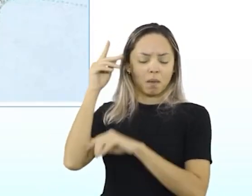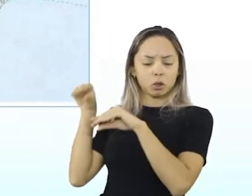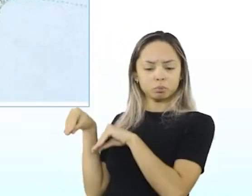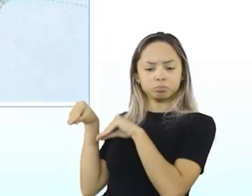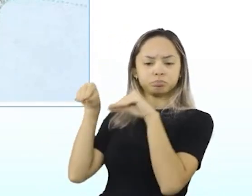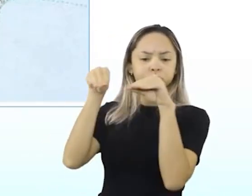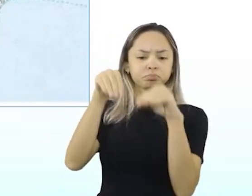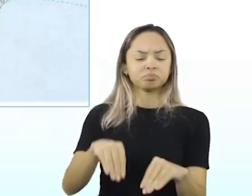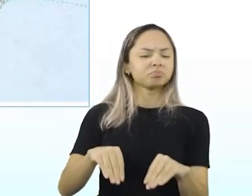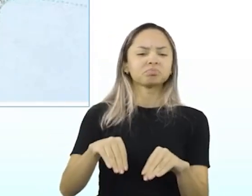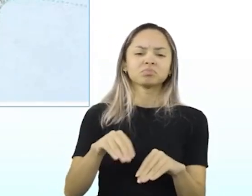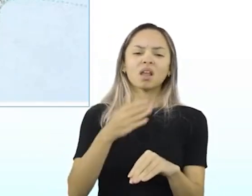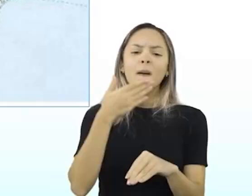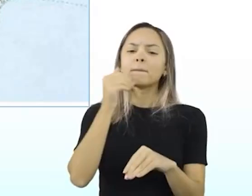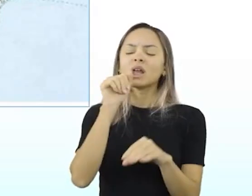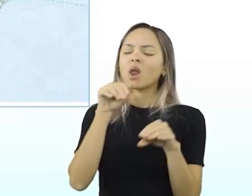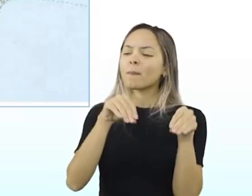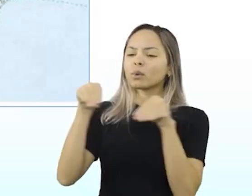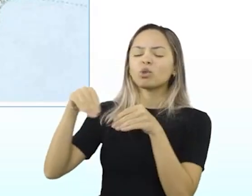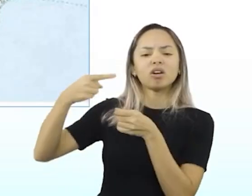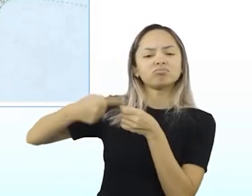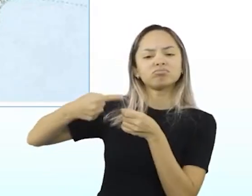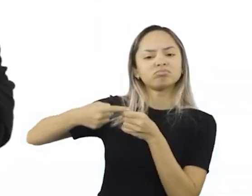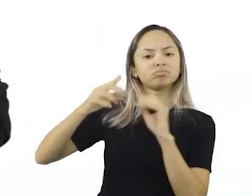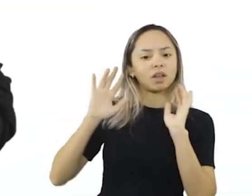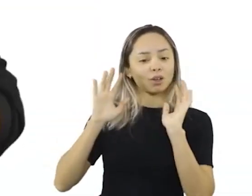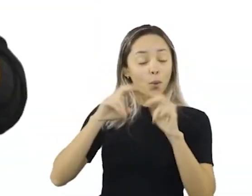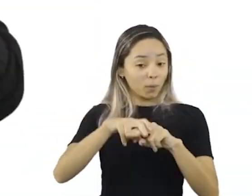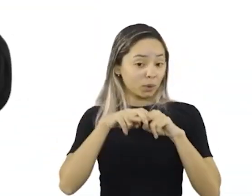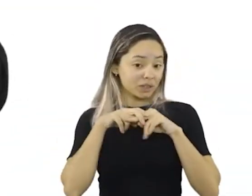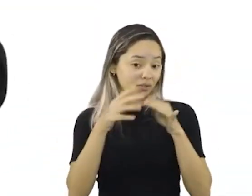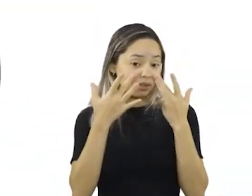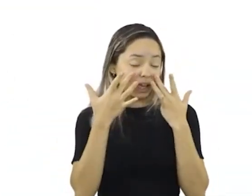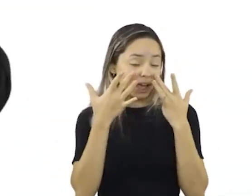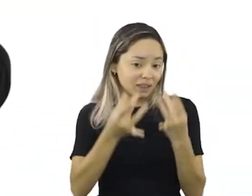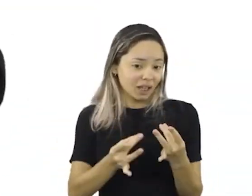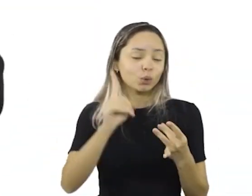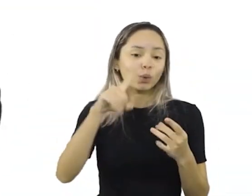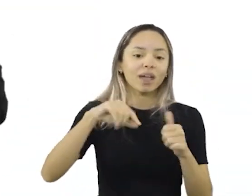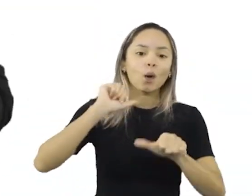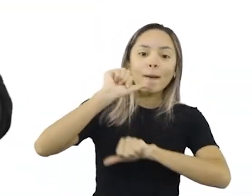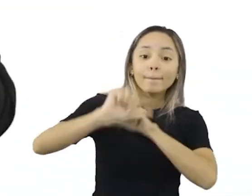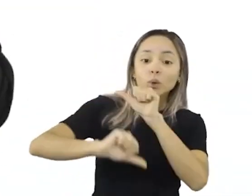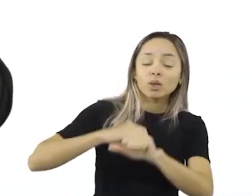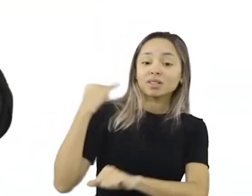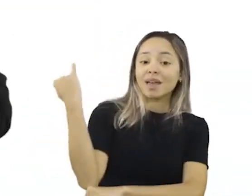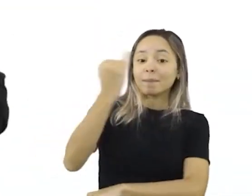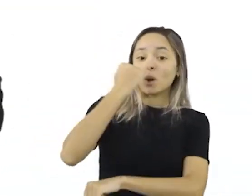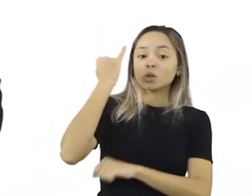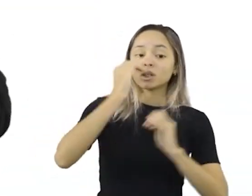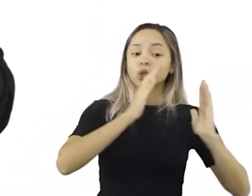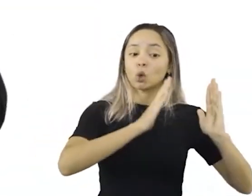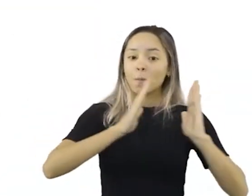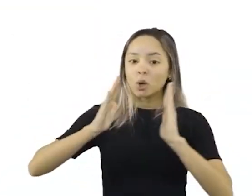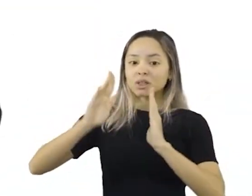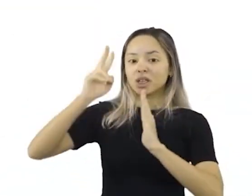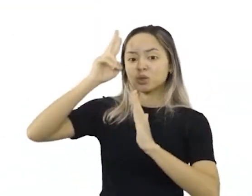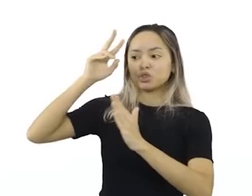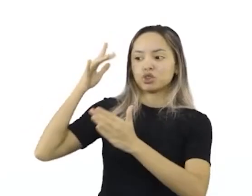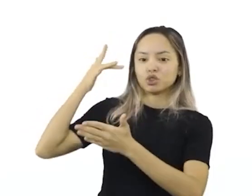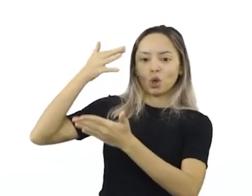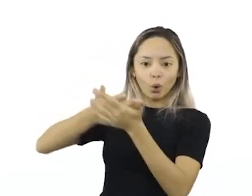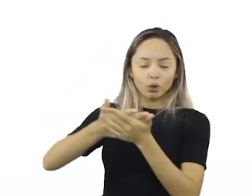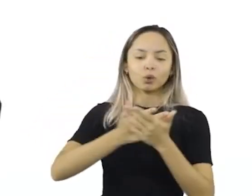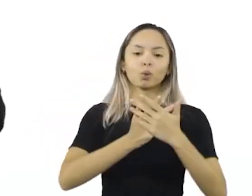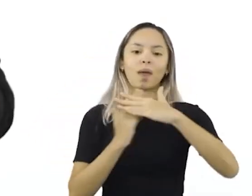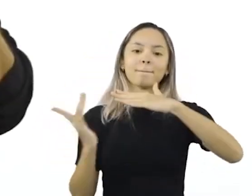Paulo, se deslocar para alguma cidade ali do interior. Então fica atento nisso aí, que isso é uma mudança importante no processo